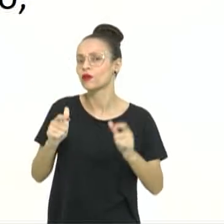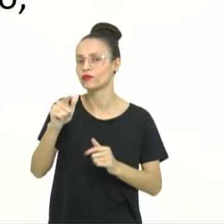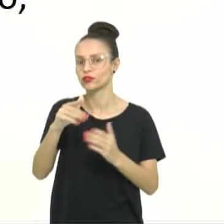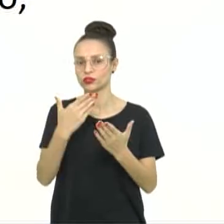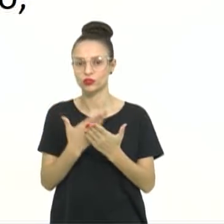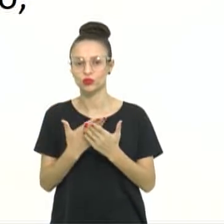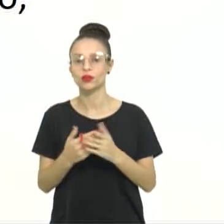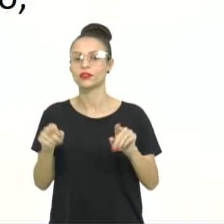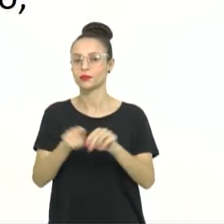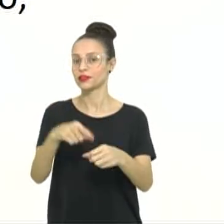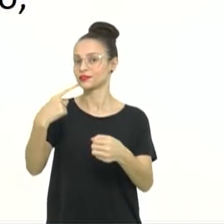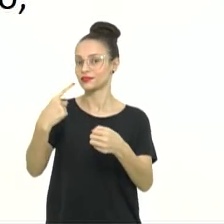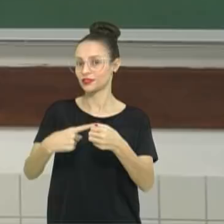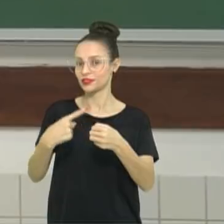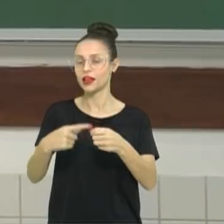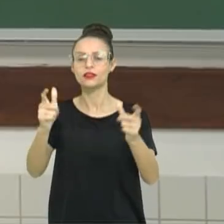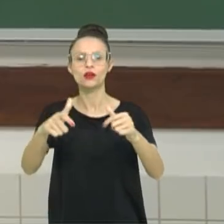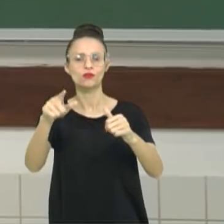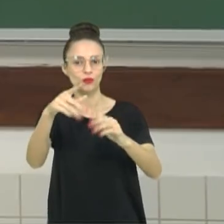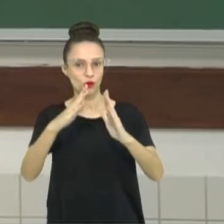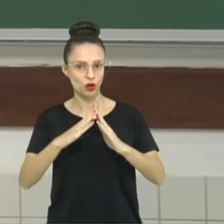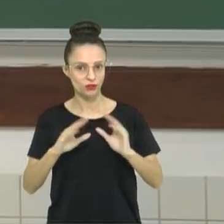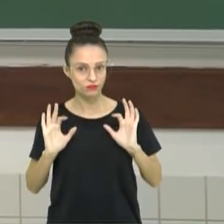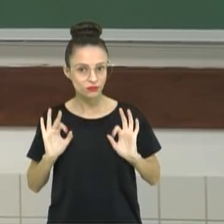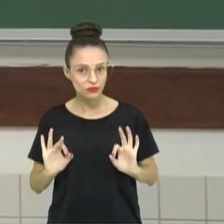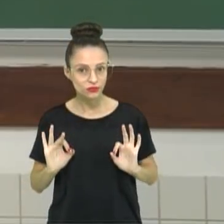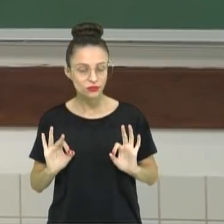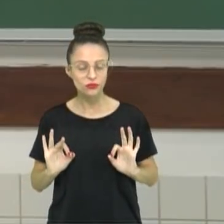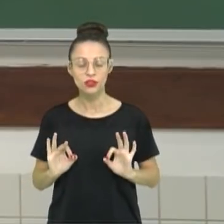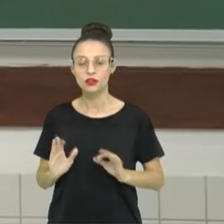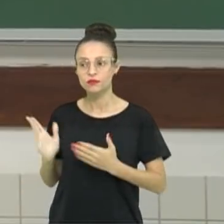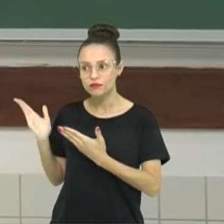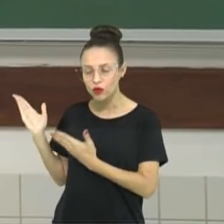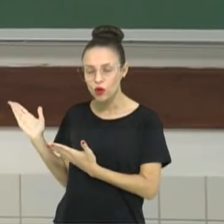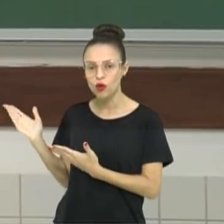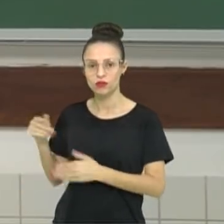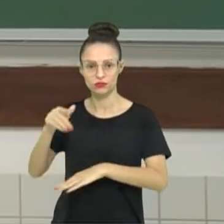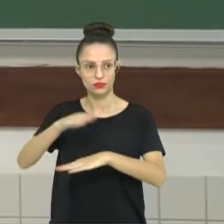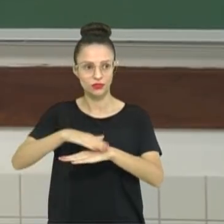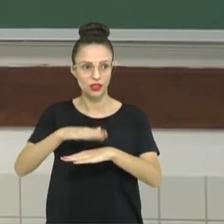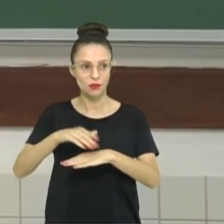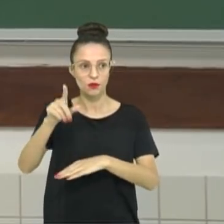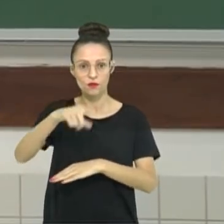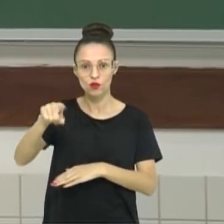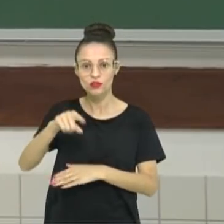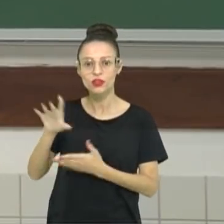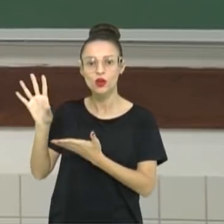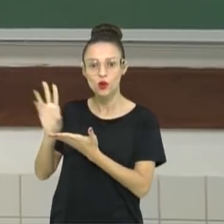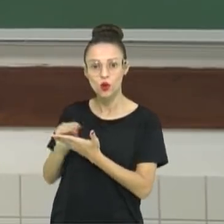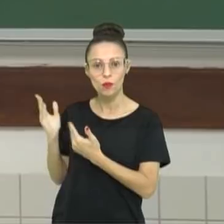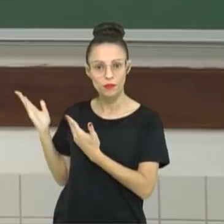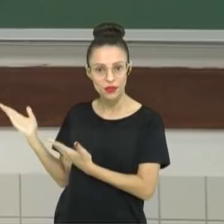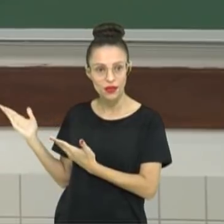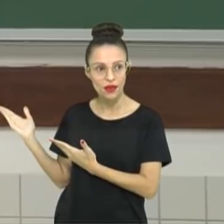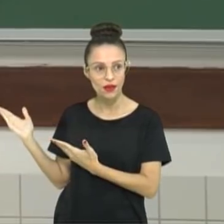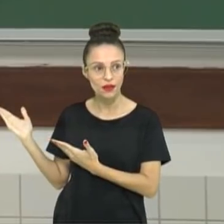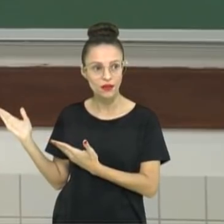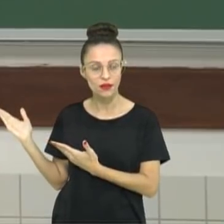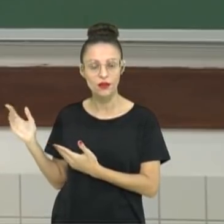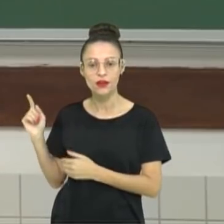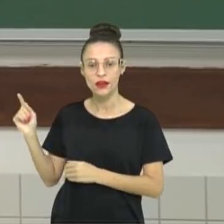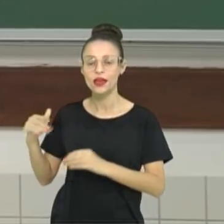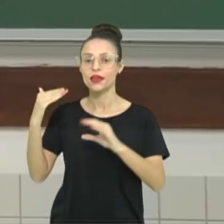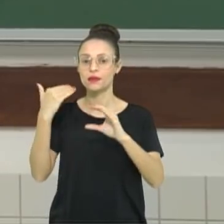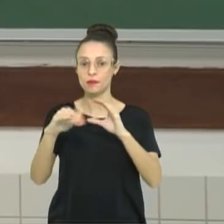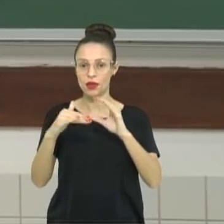a cidade onde você mora, tá certo? Eu vou deixar um tempinho para você anotar este